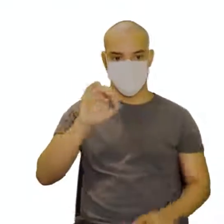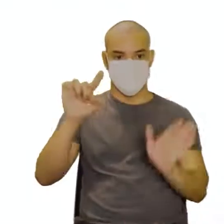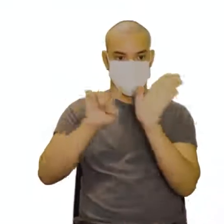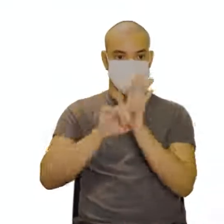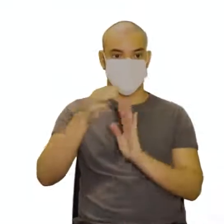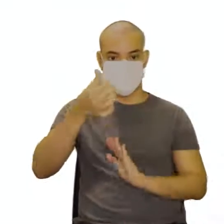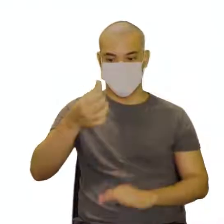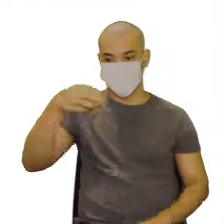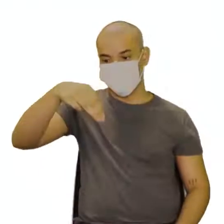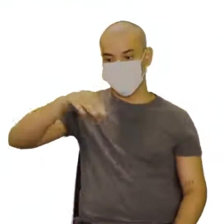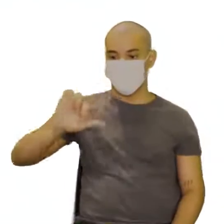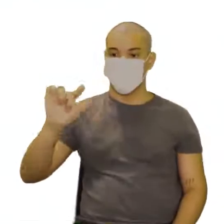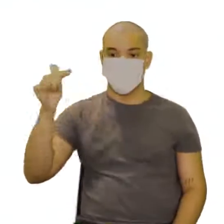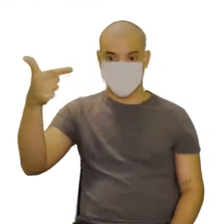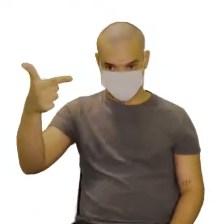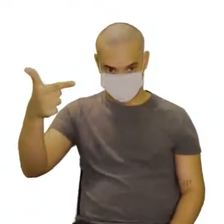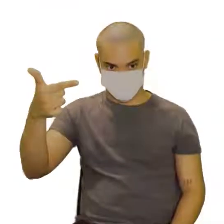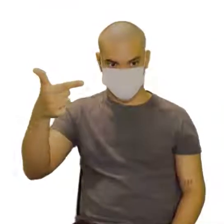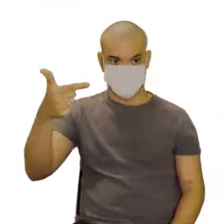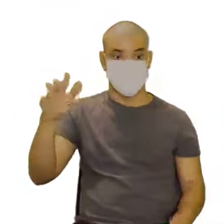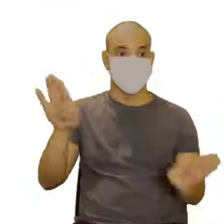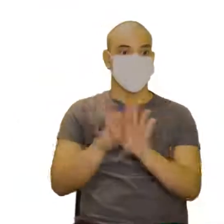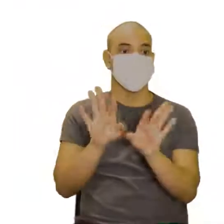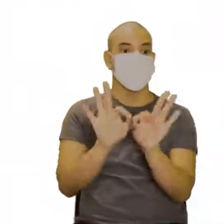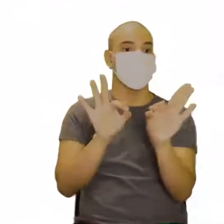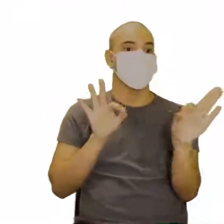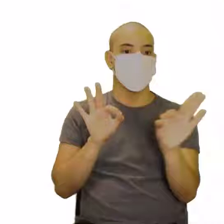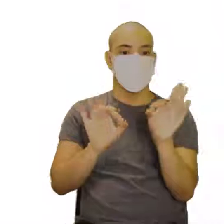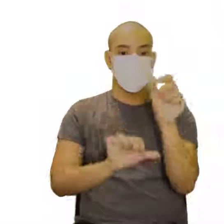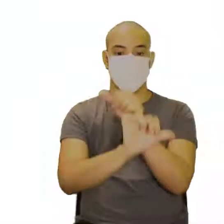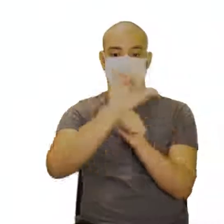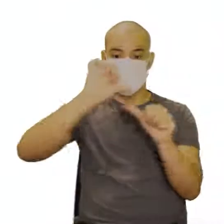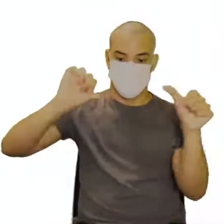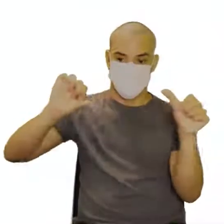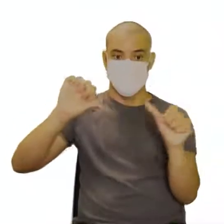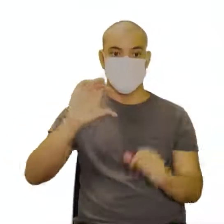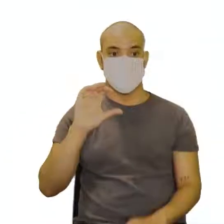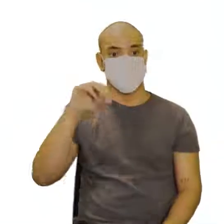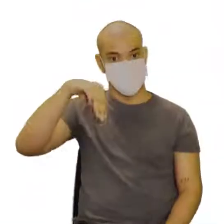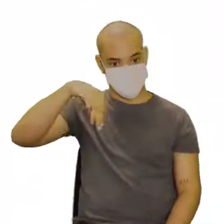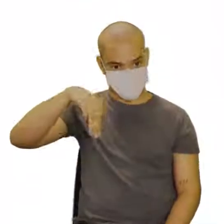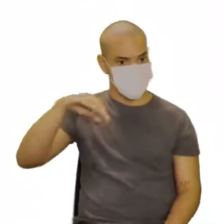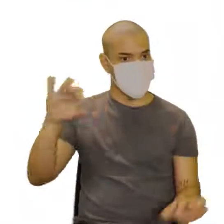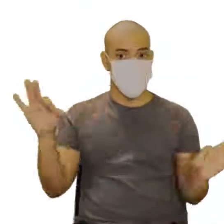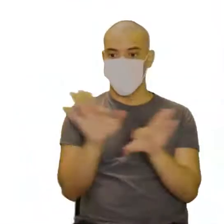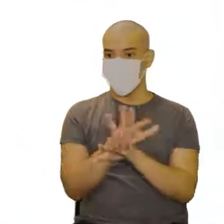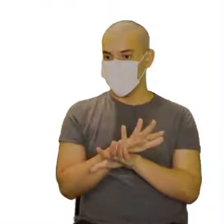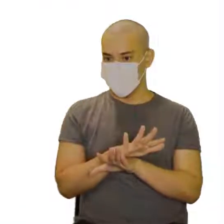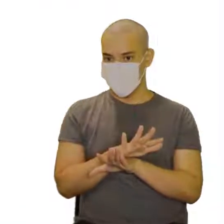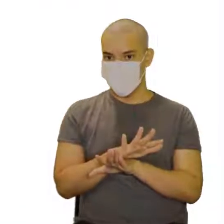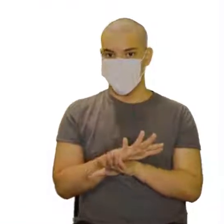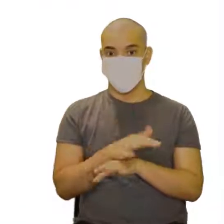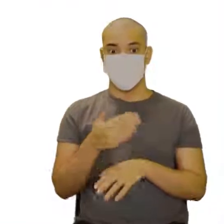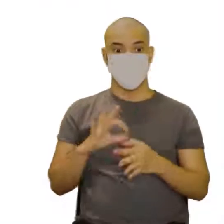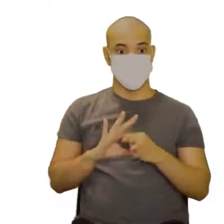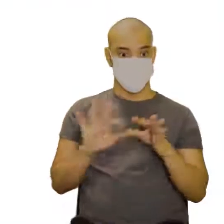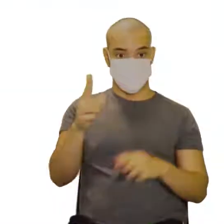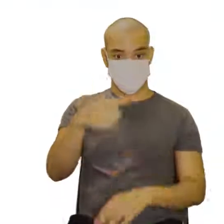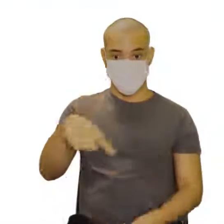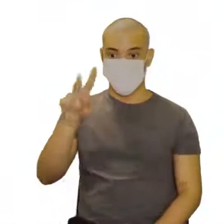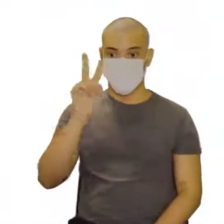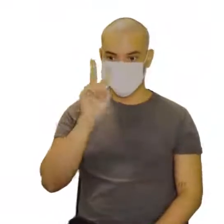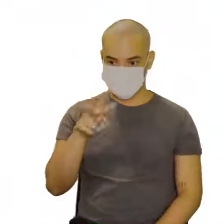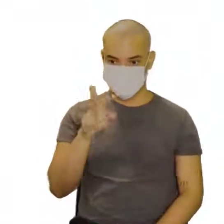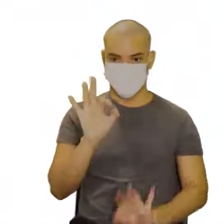menos 6 metros quadrados. E a distância é só transformar em centímetros. Pronto, pessoal, deixei aqui para vocês